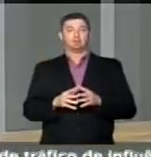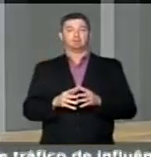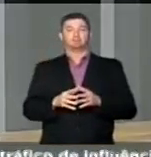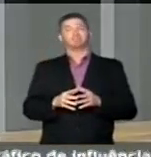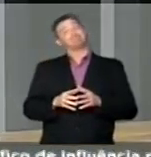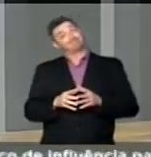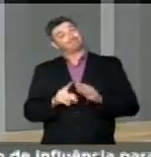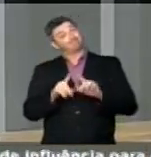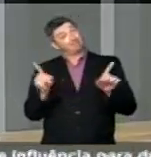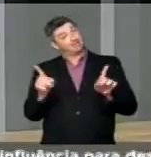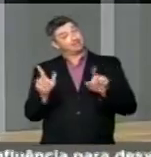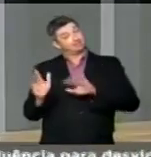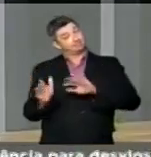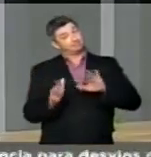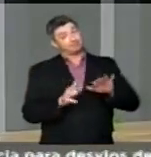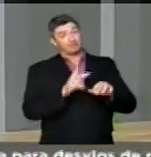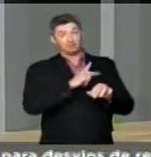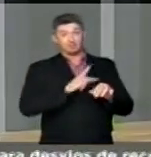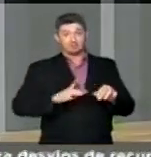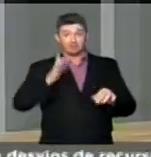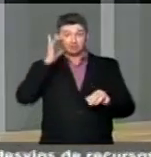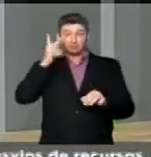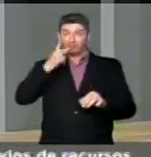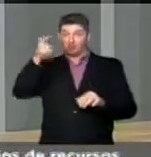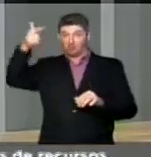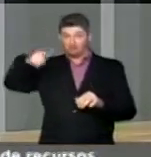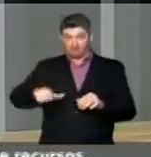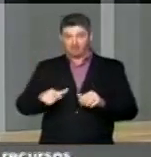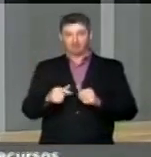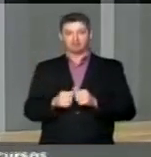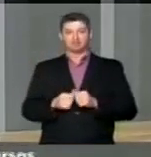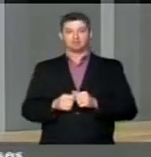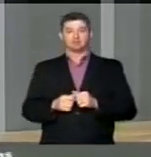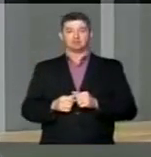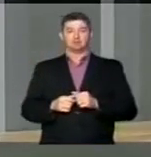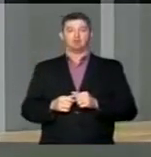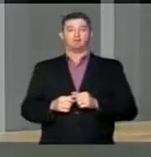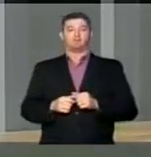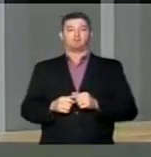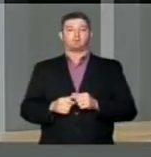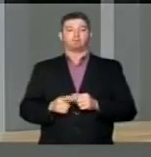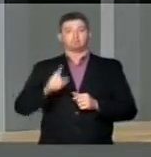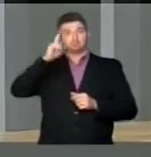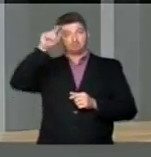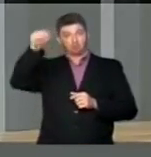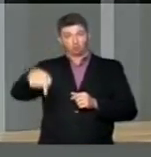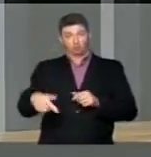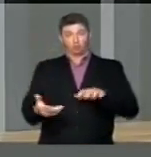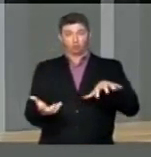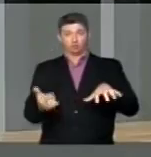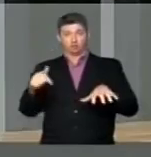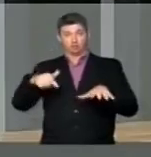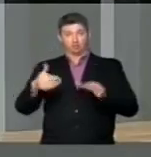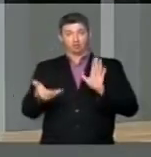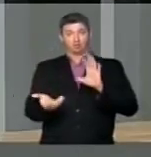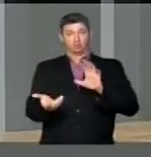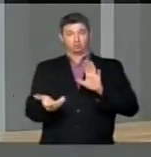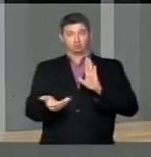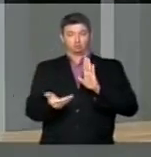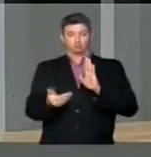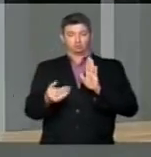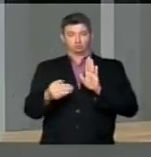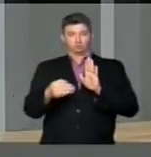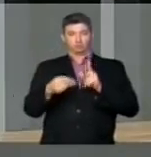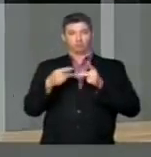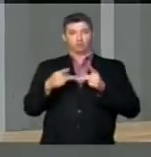Mas a presidente fez mais do que isso. Mandou para o Congresso Nacional do ano passado o